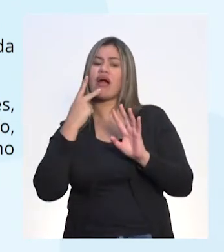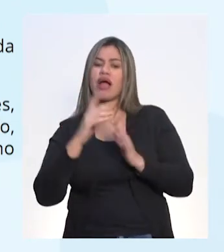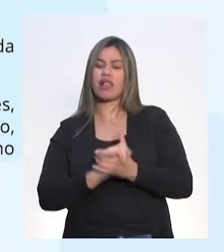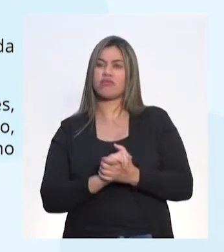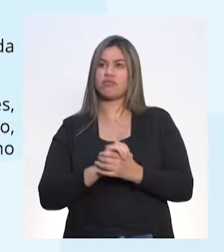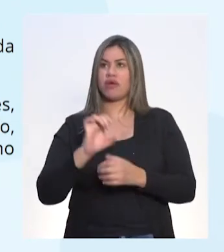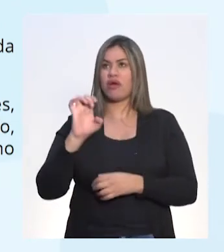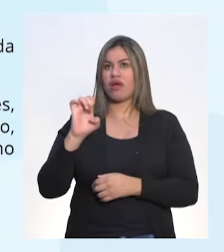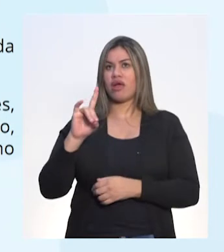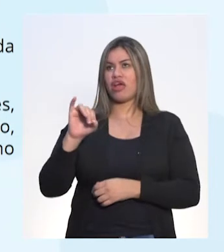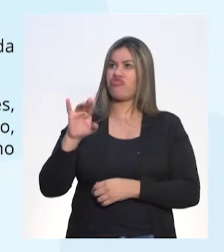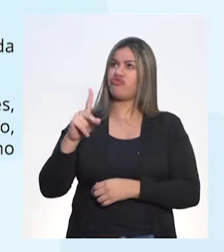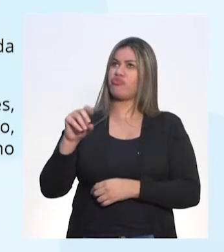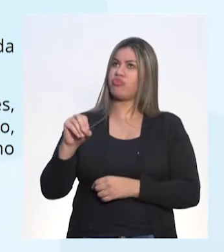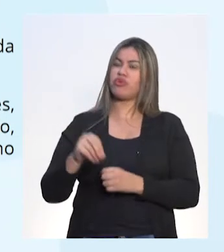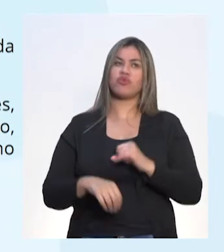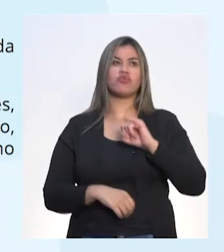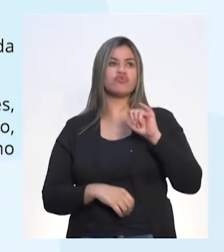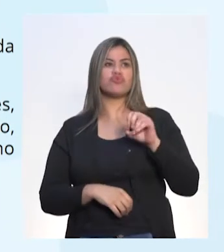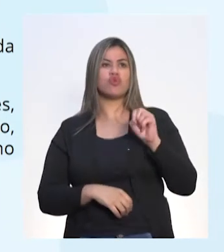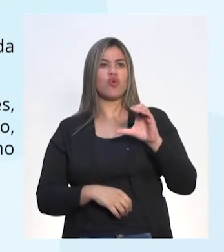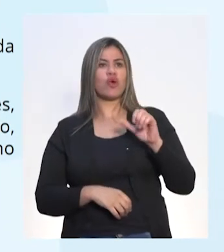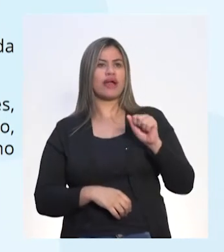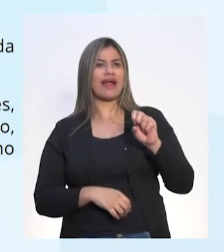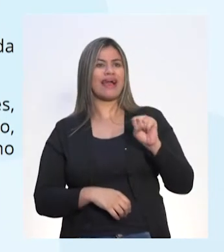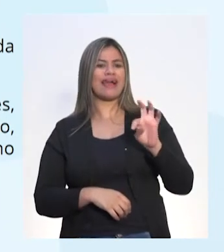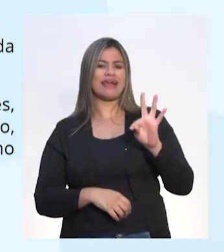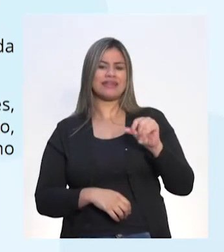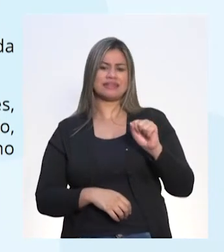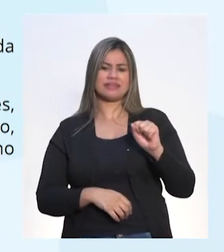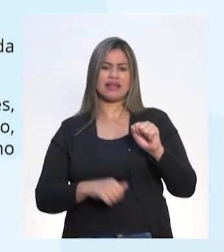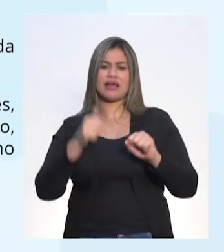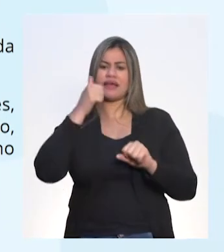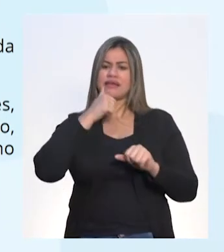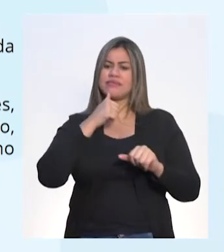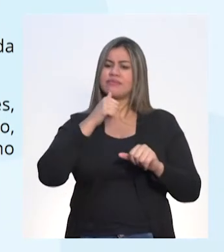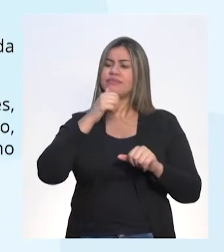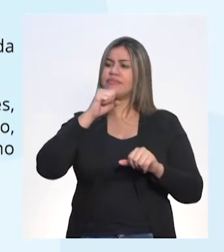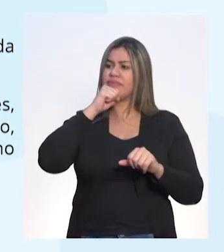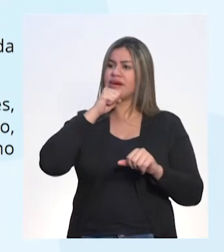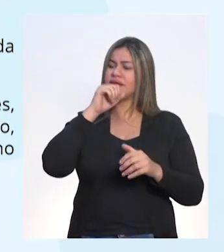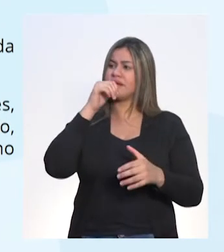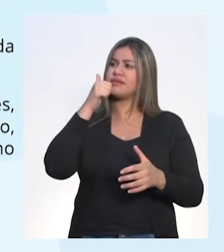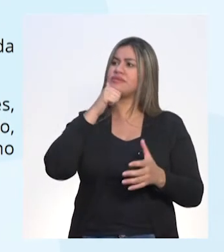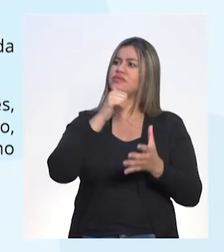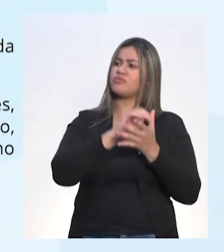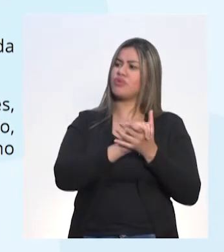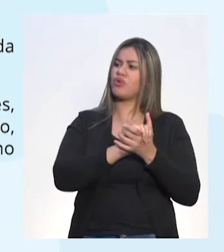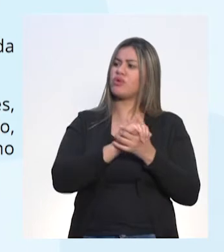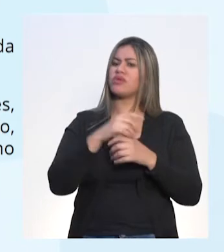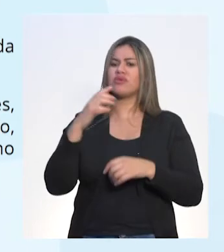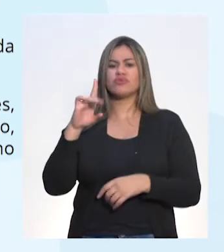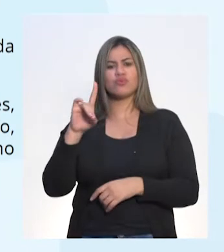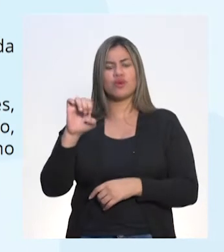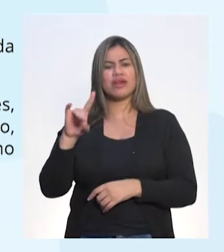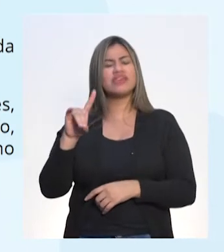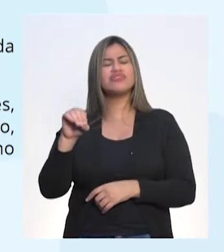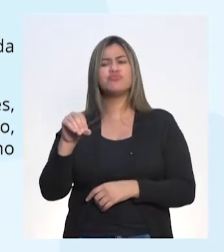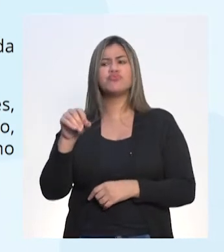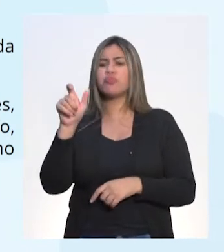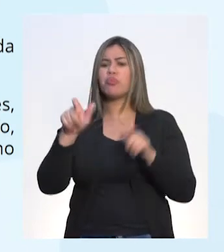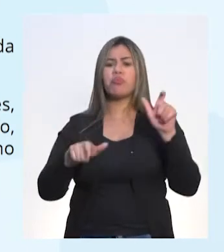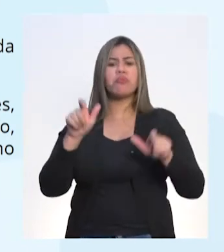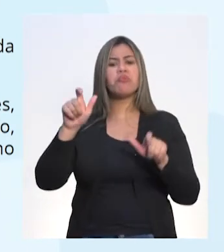o Édipo, é a Jocasta, que é a esposa-mãe do Édipo, ou seja, quem é o personagem que fala,